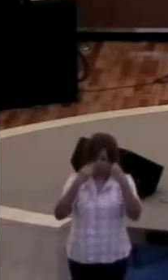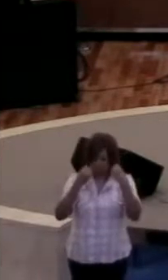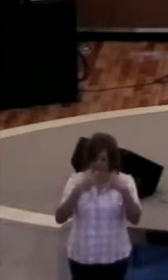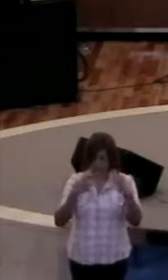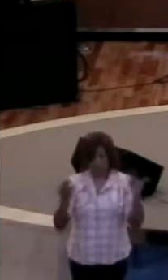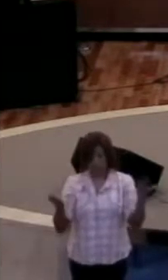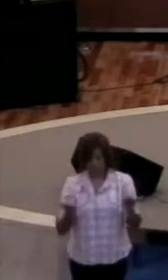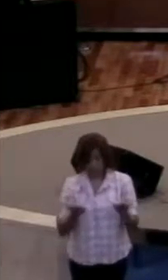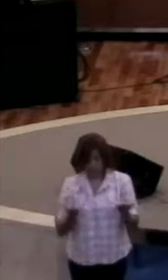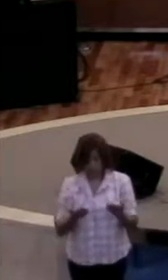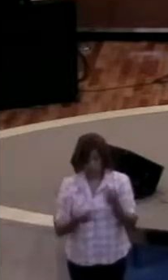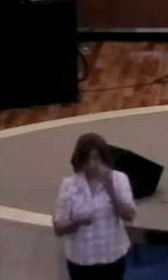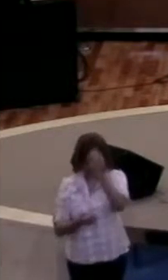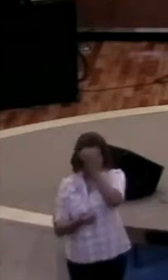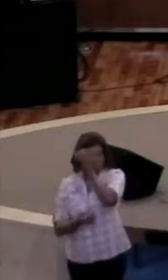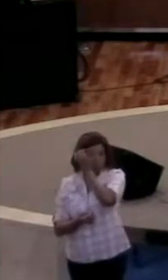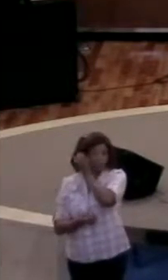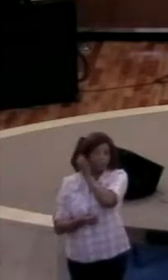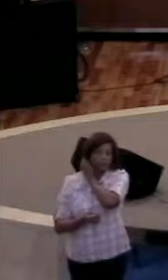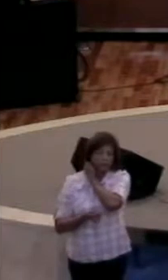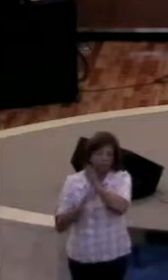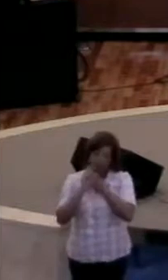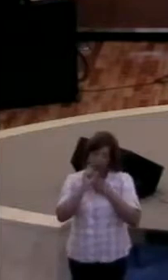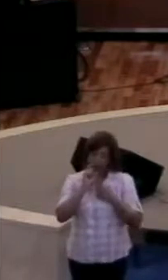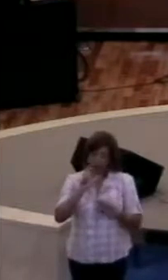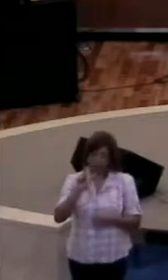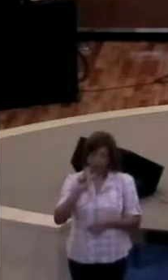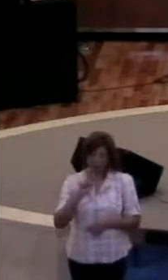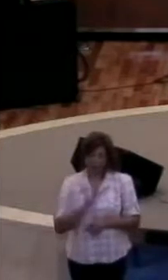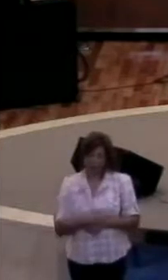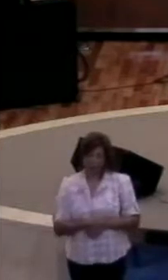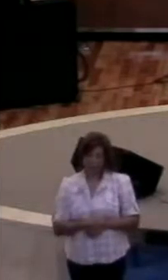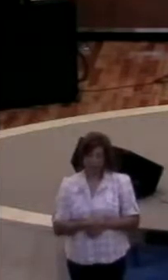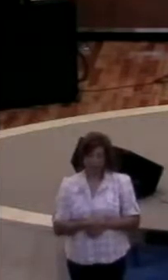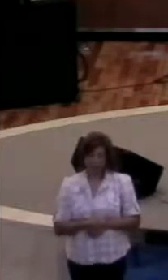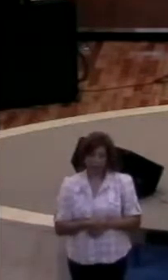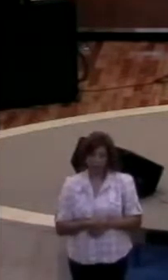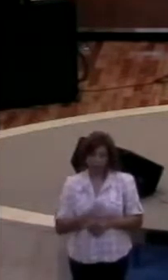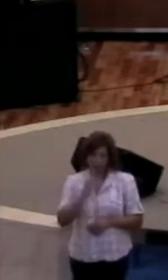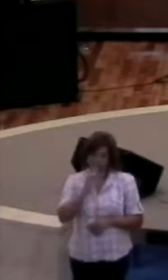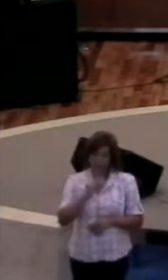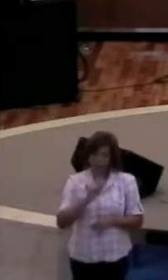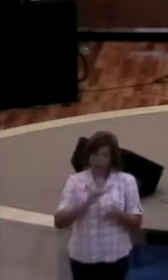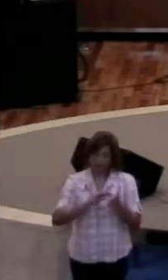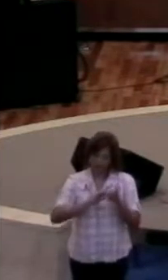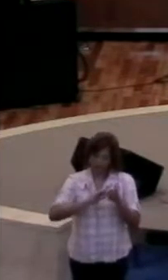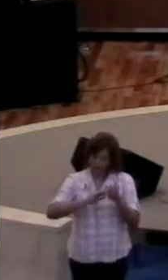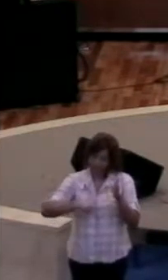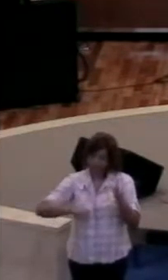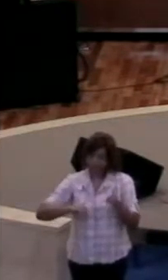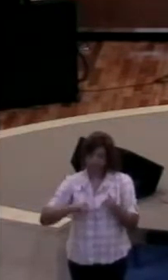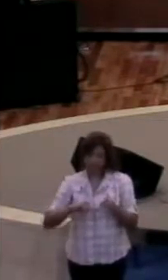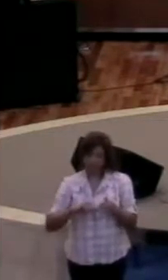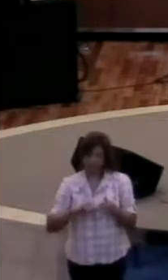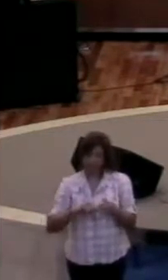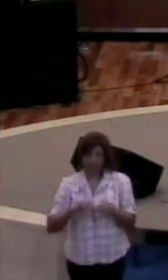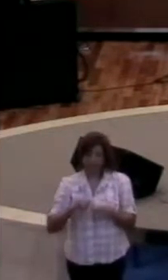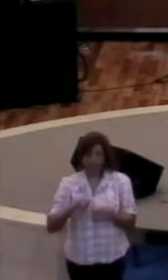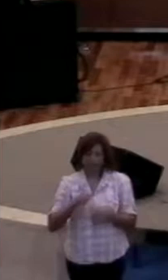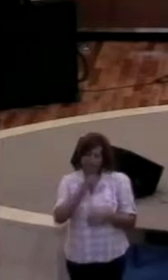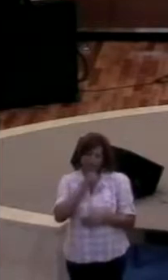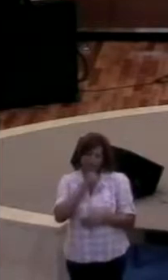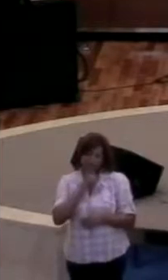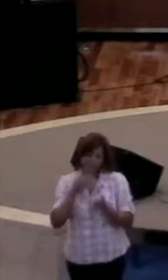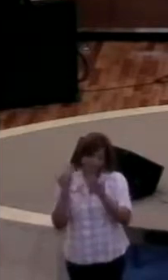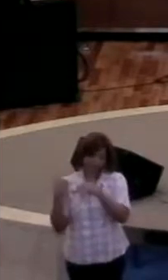hoje. E eu vou falar para vocês sobre uma palavra totalmente fora do vocabulário cristão nos dias atuais. Vou falar para